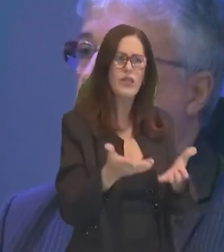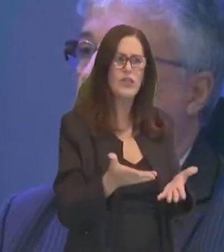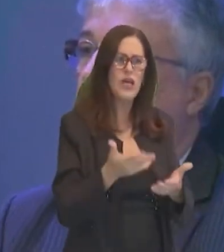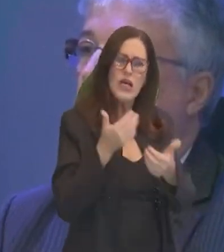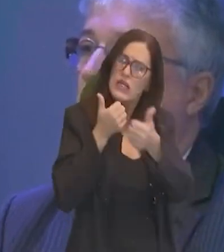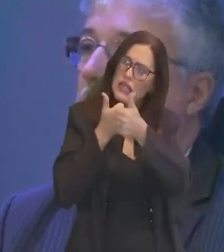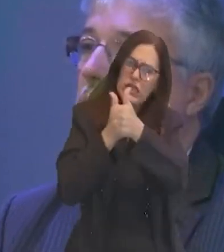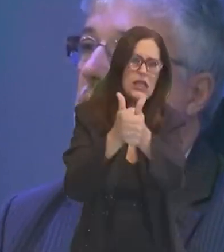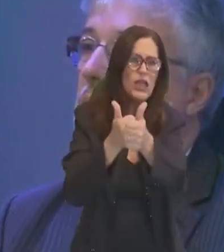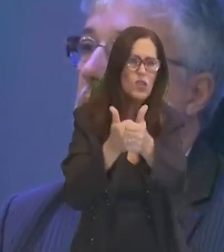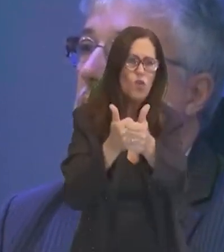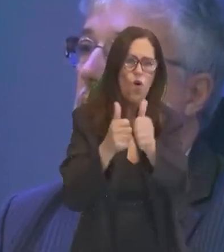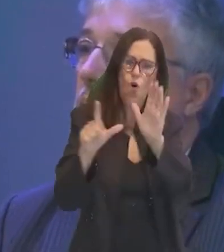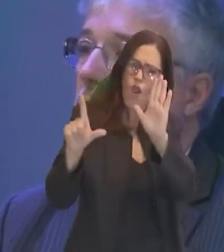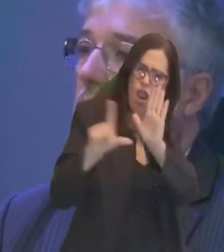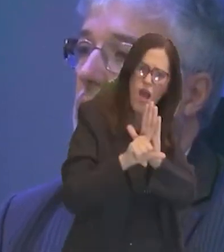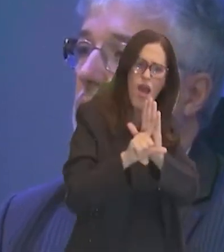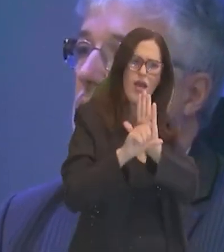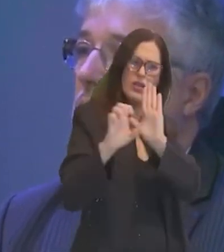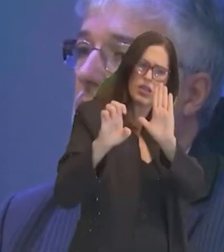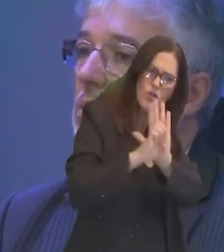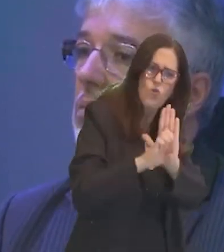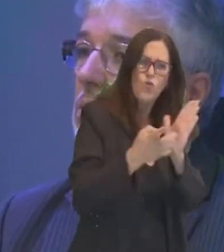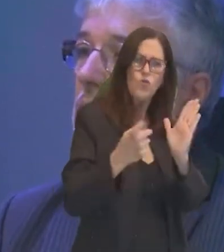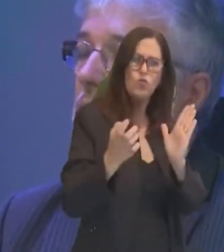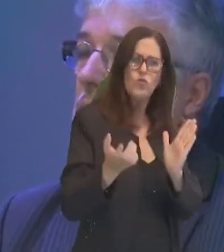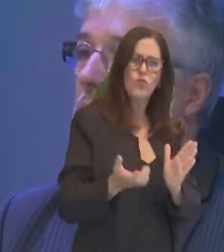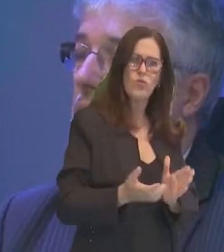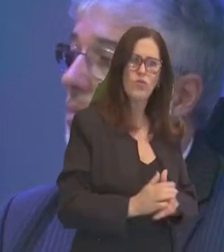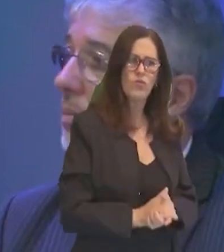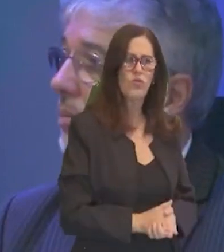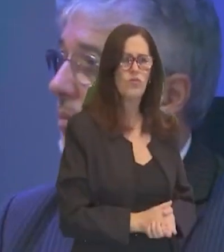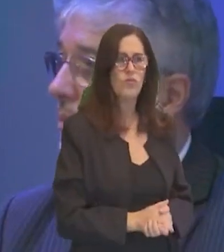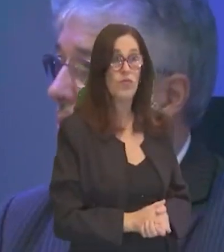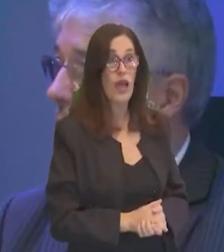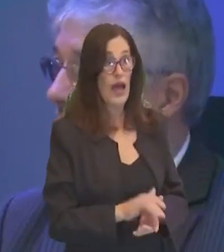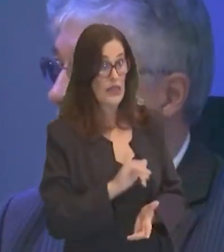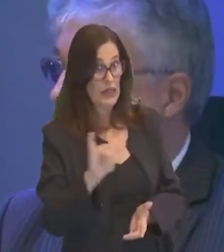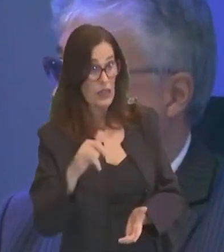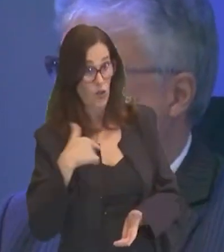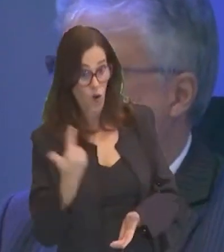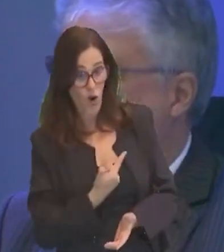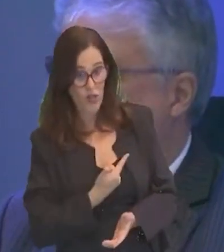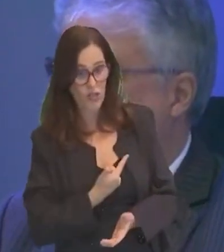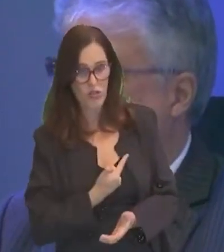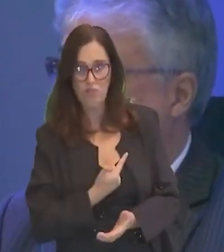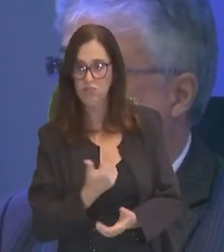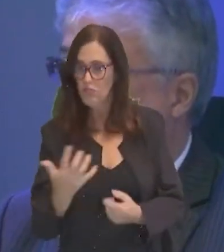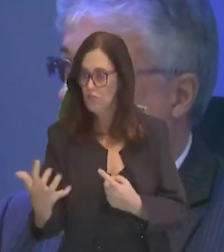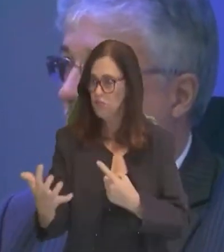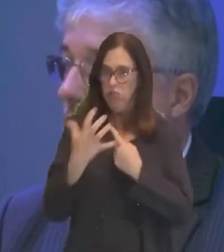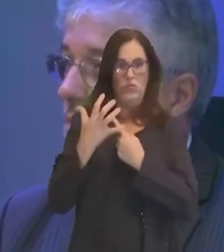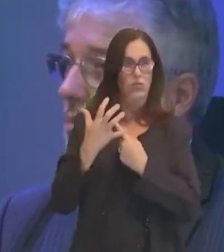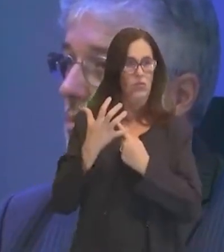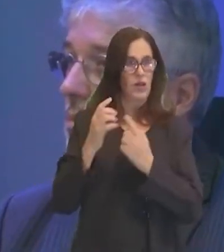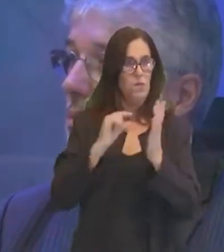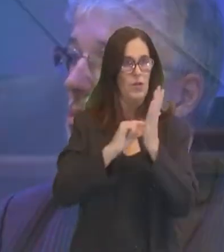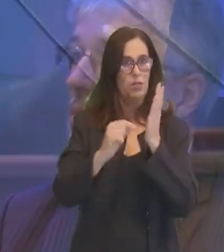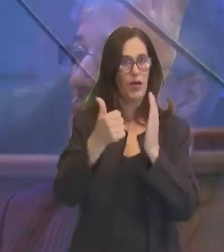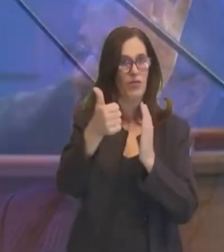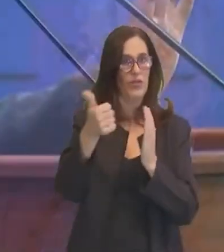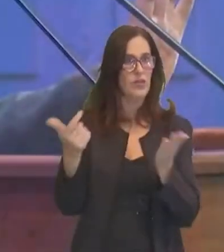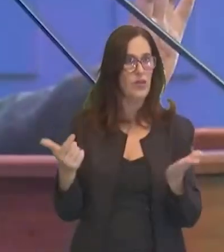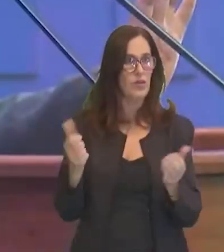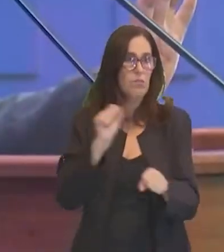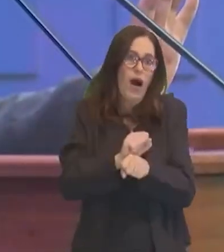esses estatutos, esses mandamentos. Se nós não formos impactados por esse primeiro versículo, e poderíamos parar